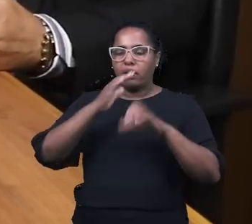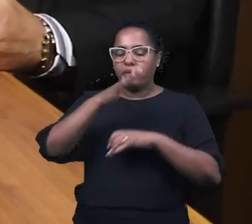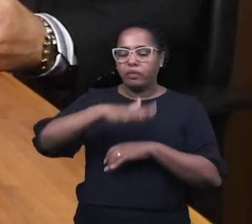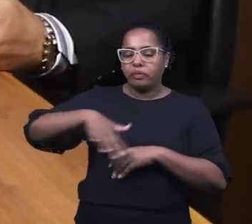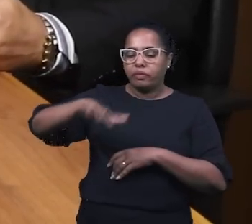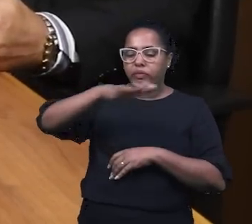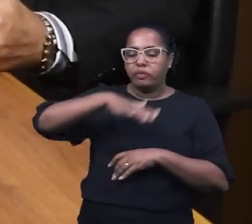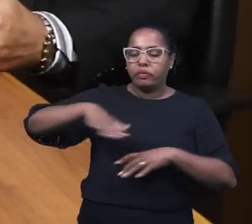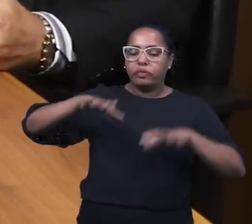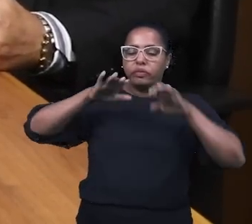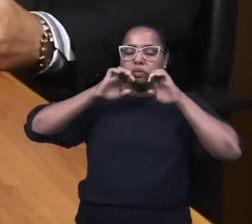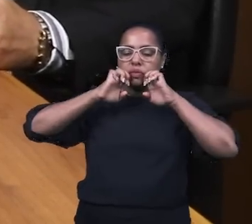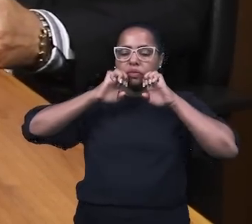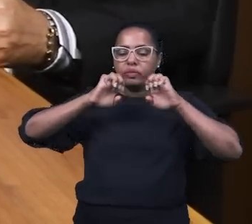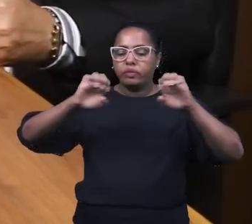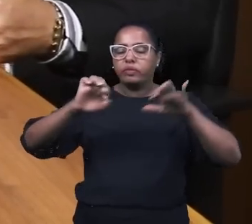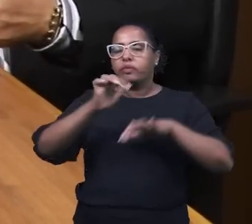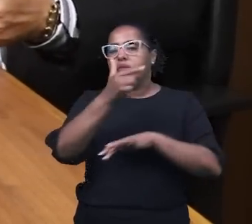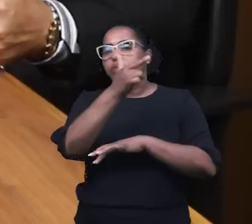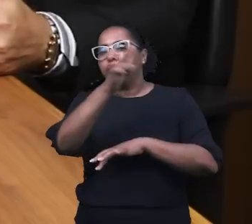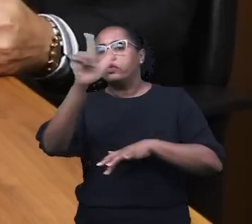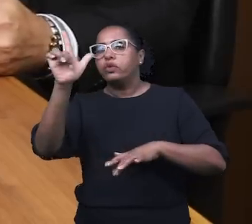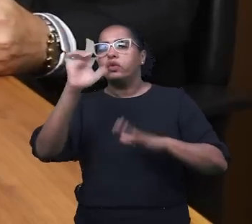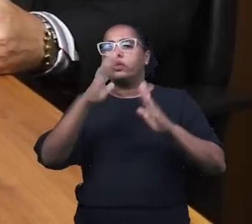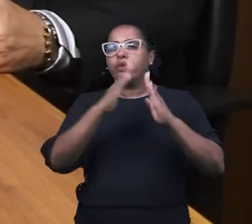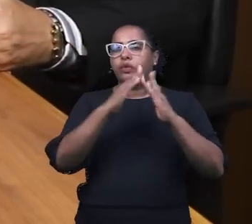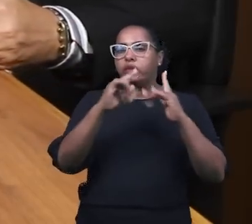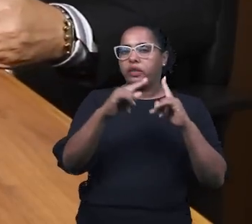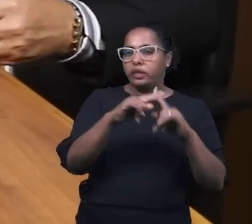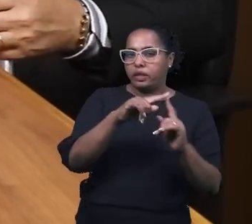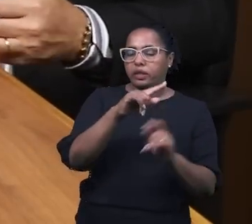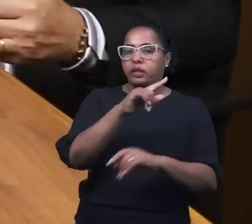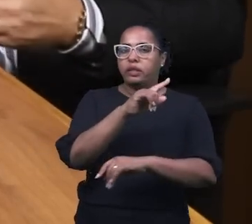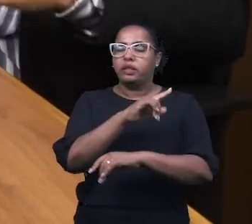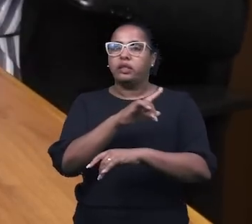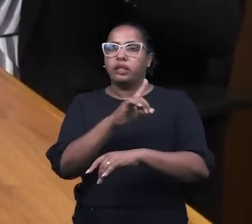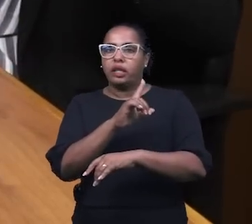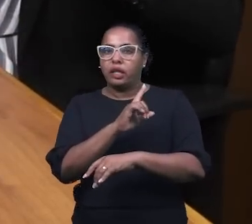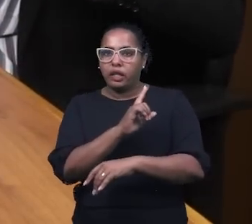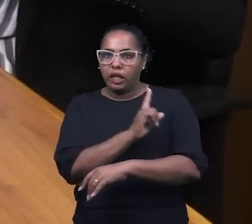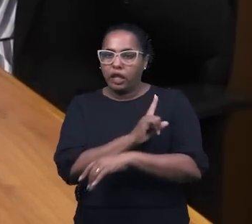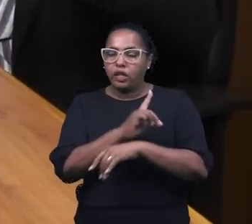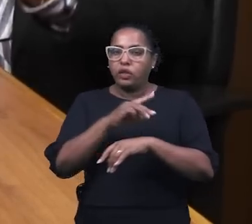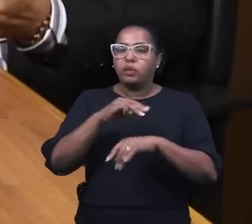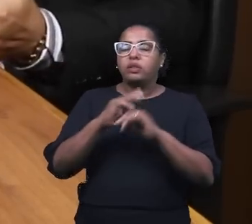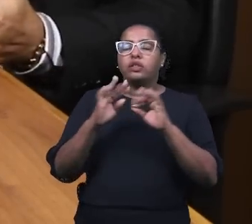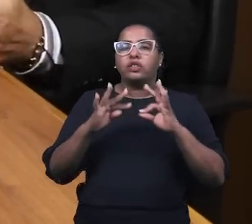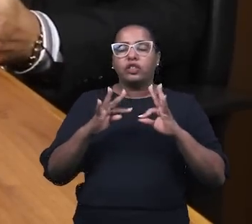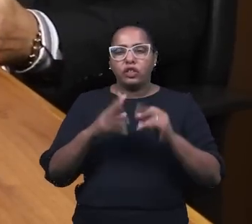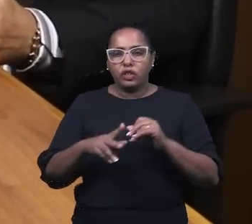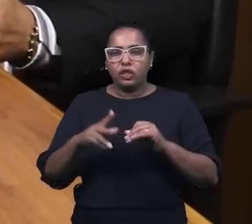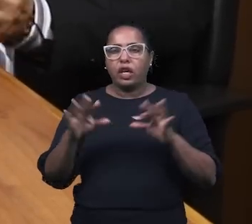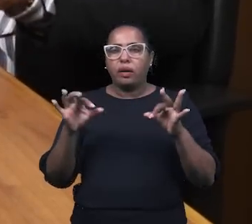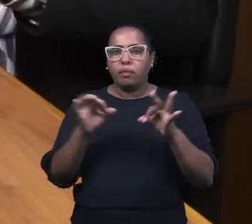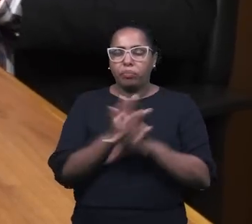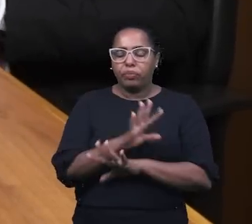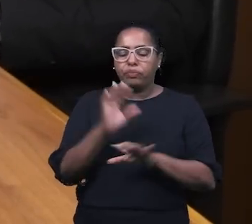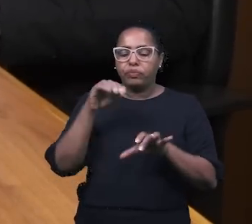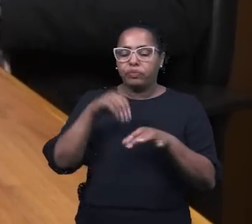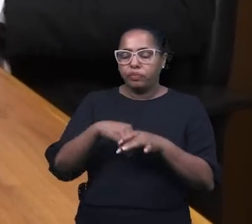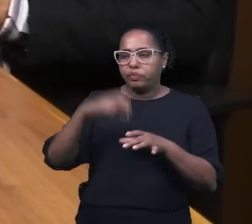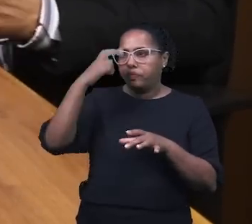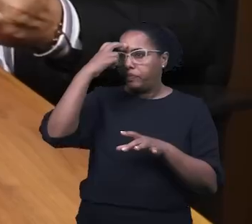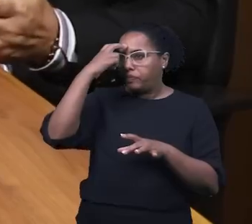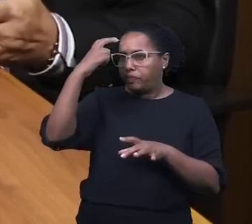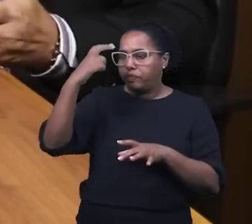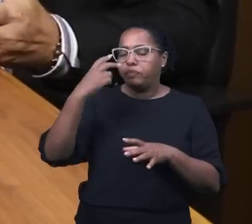entoados no ambiente evangélico, por até outras denominações, sim, louvores que são já consolidados dentro da cultura